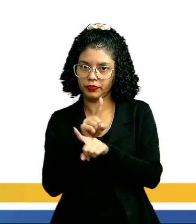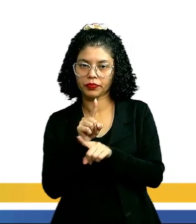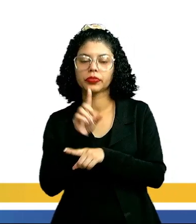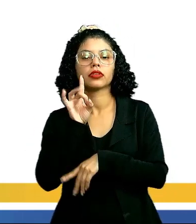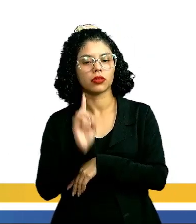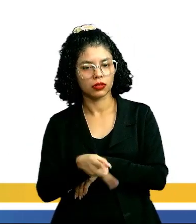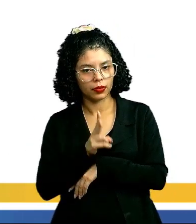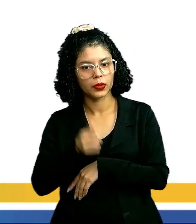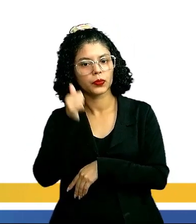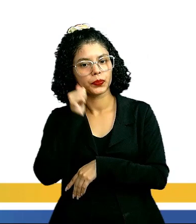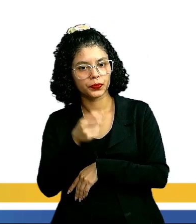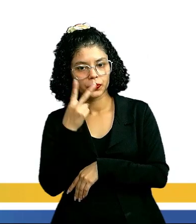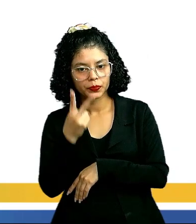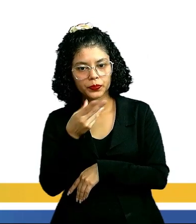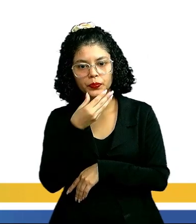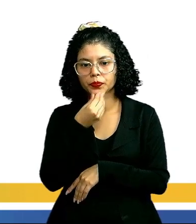idênticos.